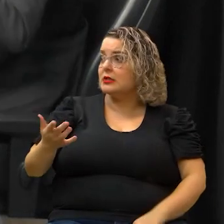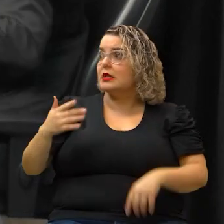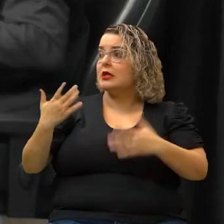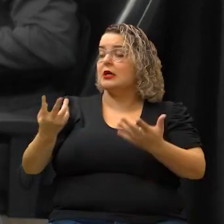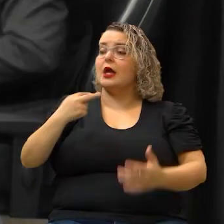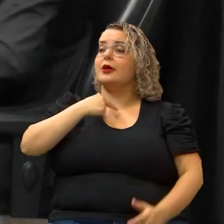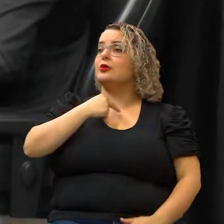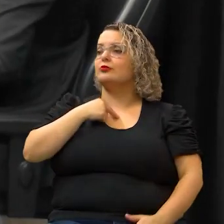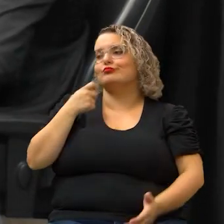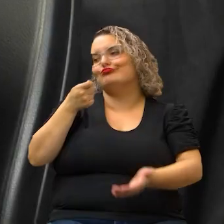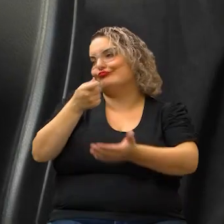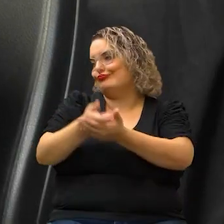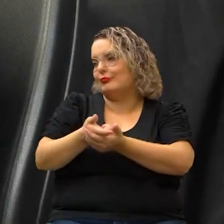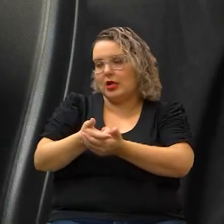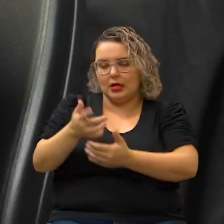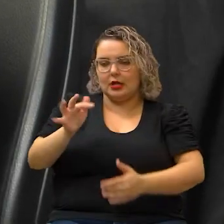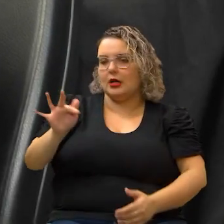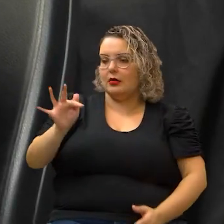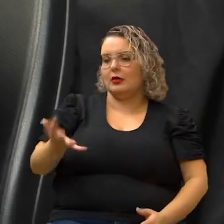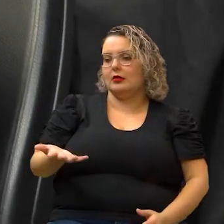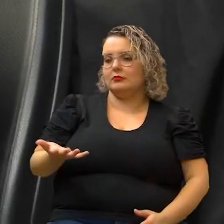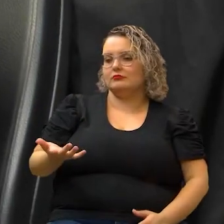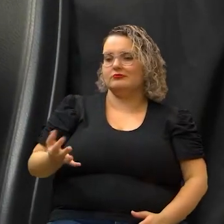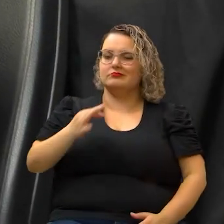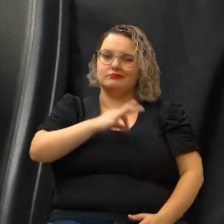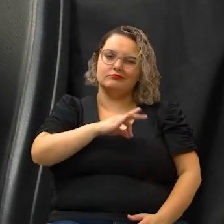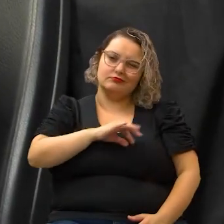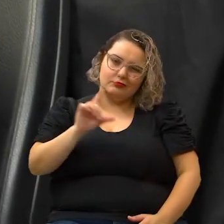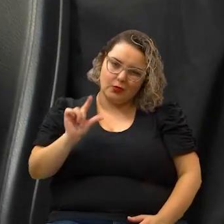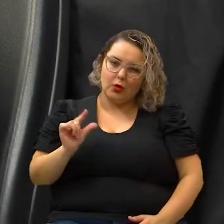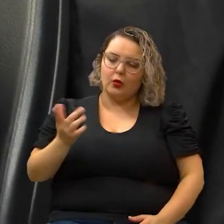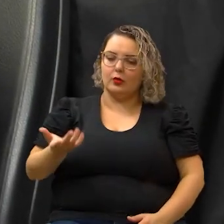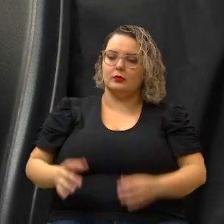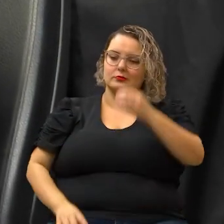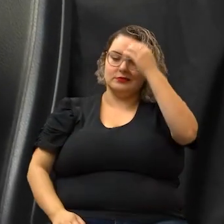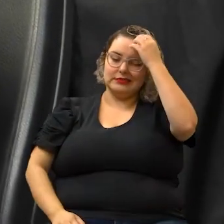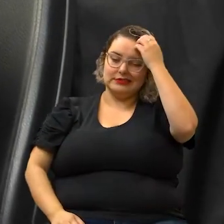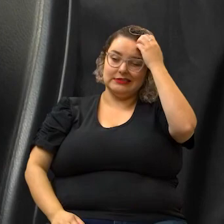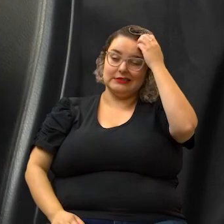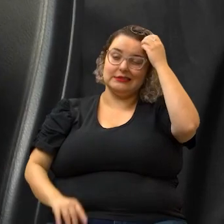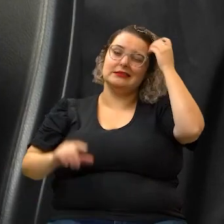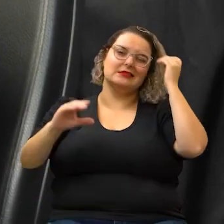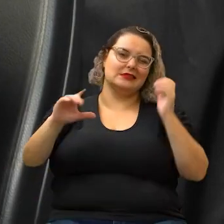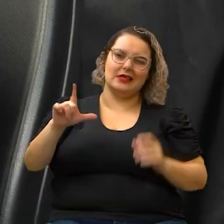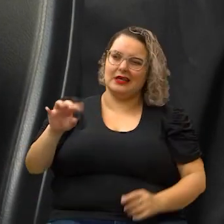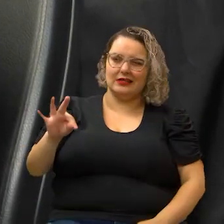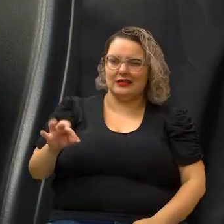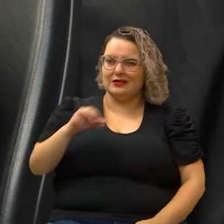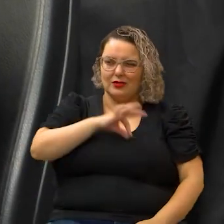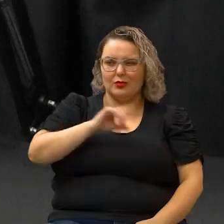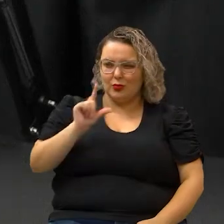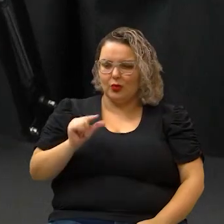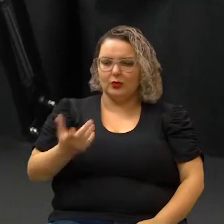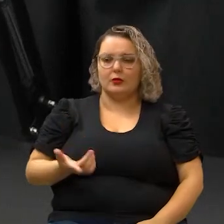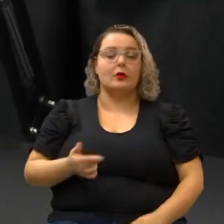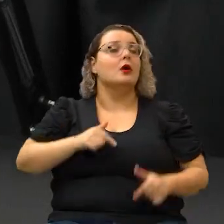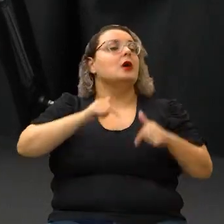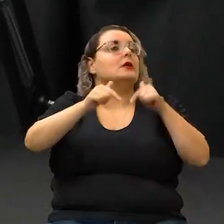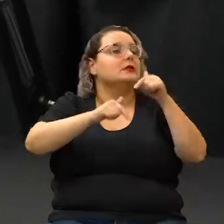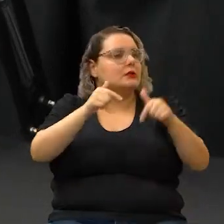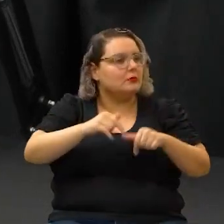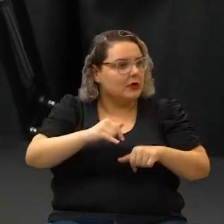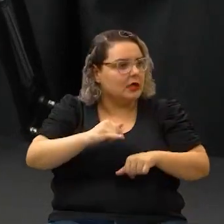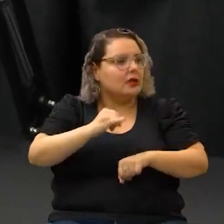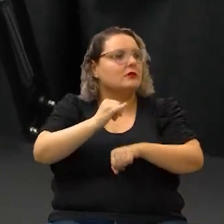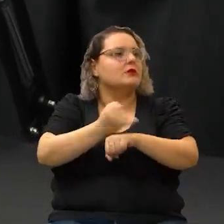eu não pude pagar mais a faculdade, eu ganhava pouco, né? Era CLTista, ganhava muito pouco. Mas aí trabalhava em